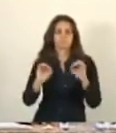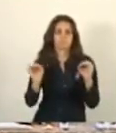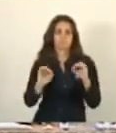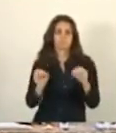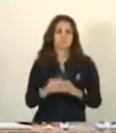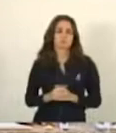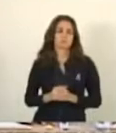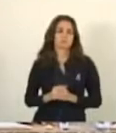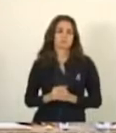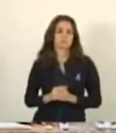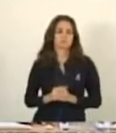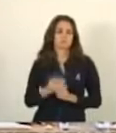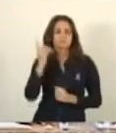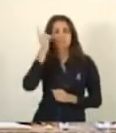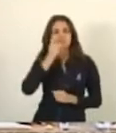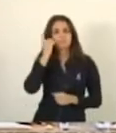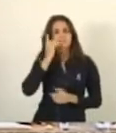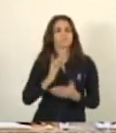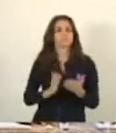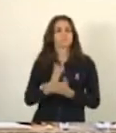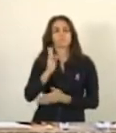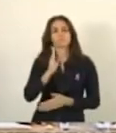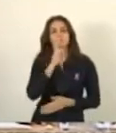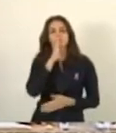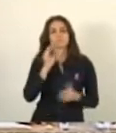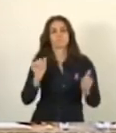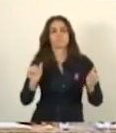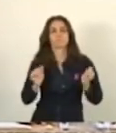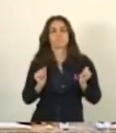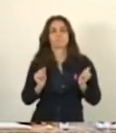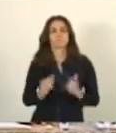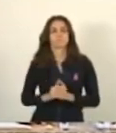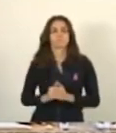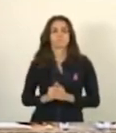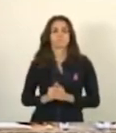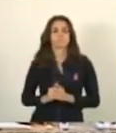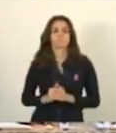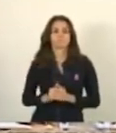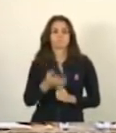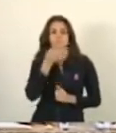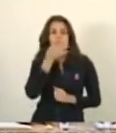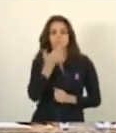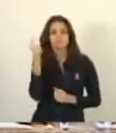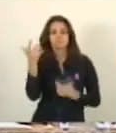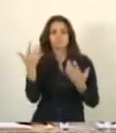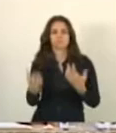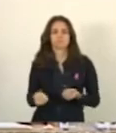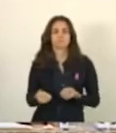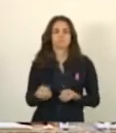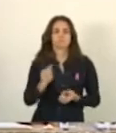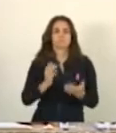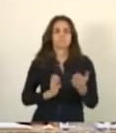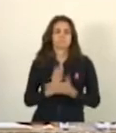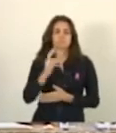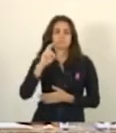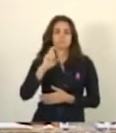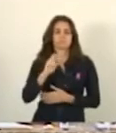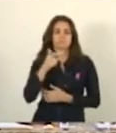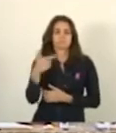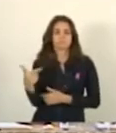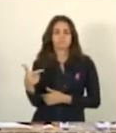votação. Os deputados que aprovam permaneçam como se encontram. Os contrários se manifestam. Aprovado. 52,